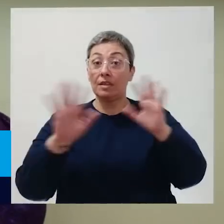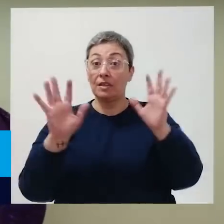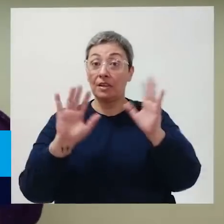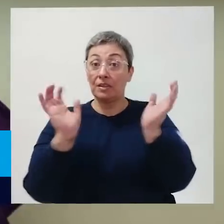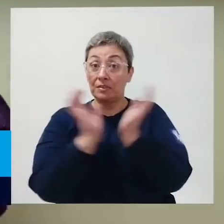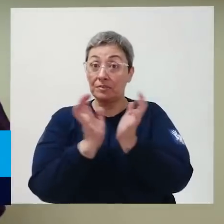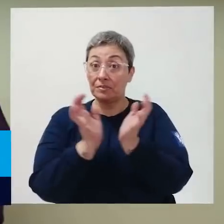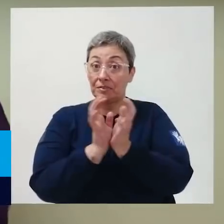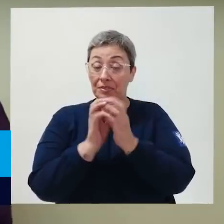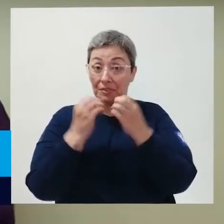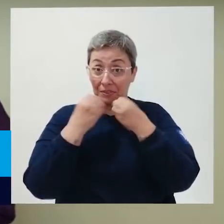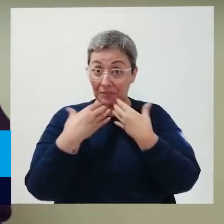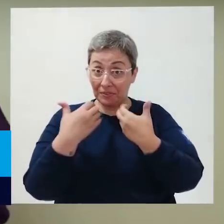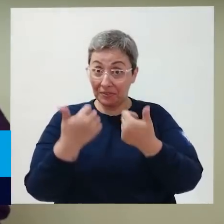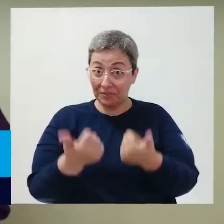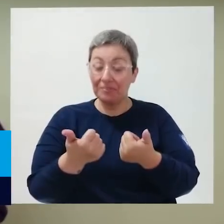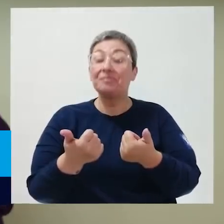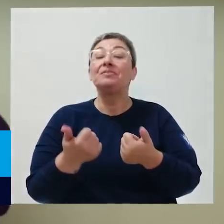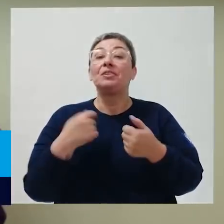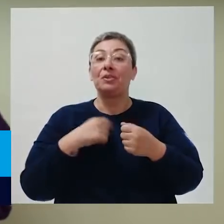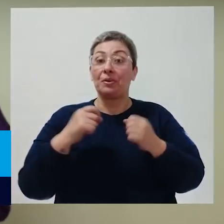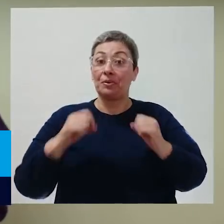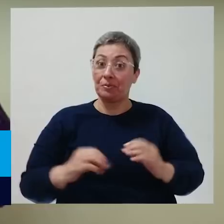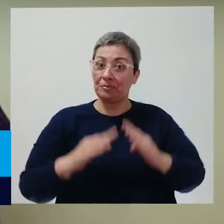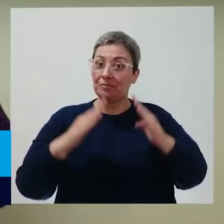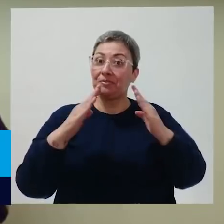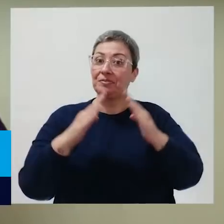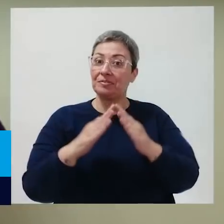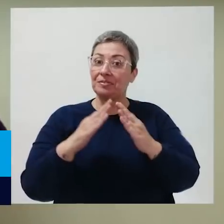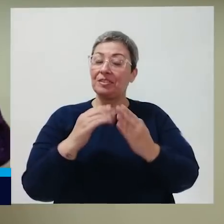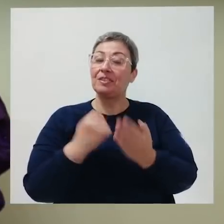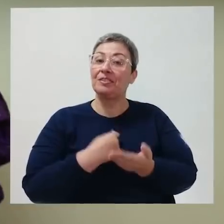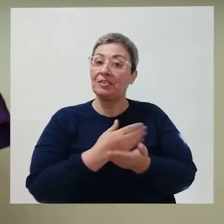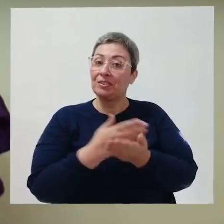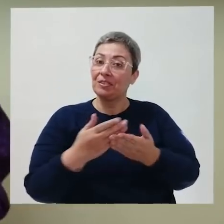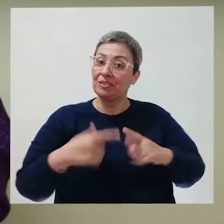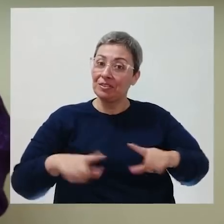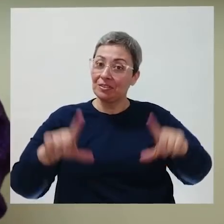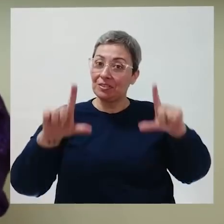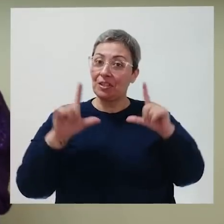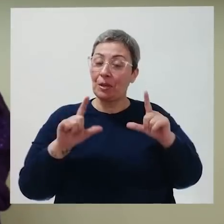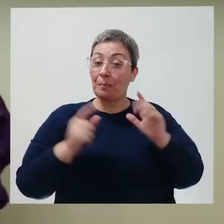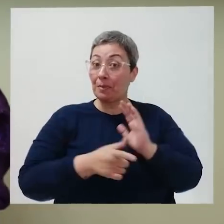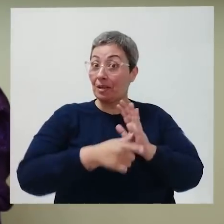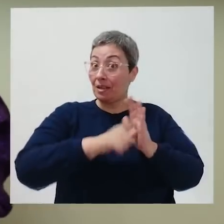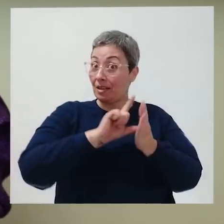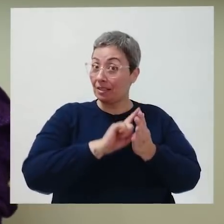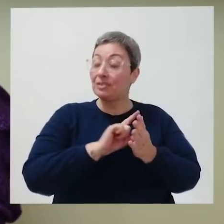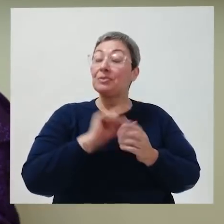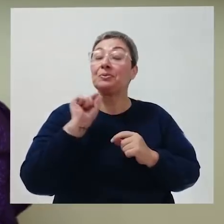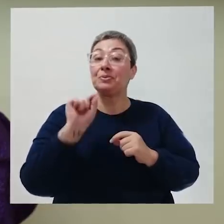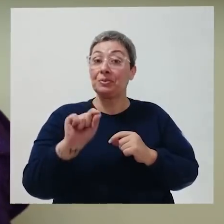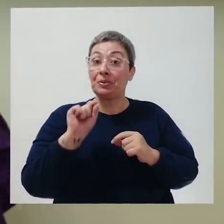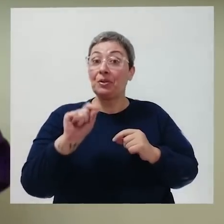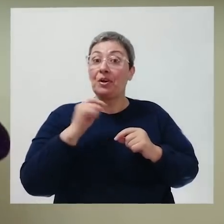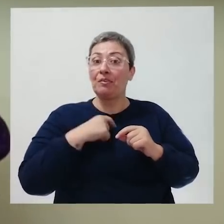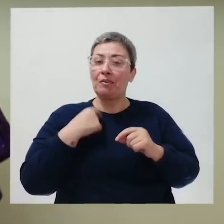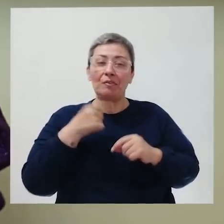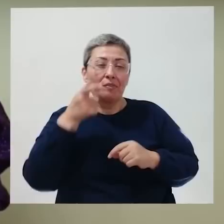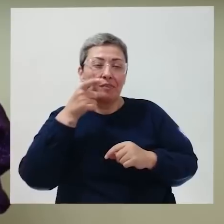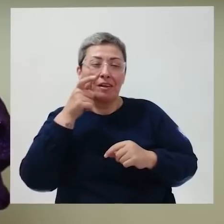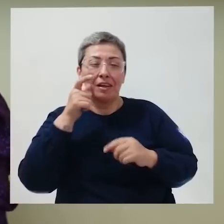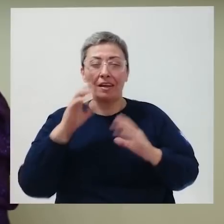Oi, turminha! Como vocês estão? O programa Saberes em Casa está no ar. Mas antes de começar, solta aí